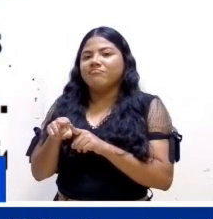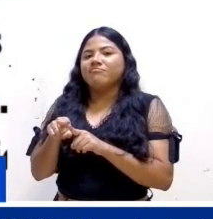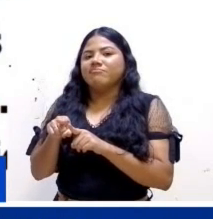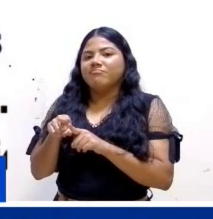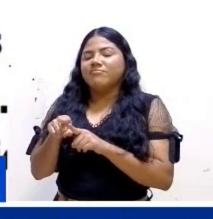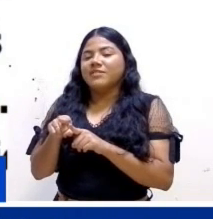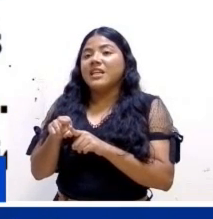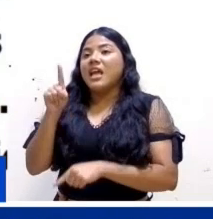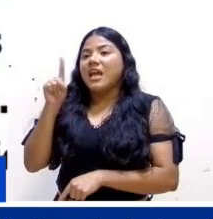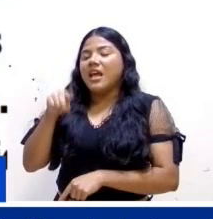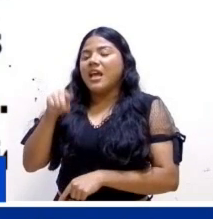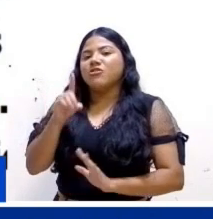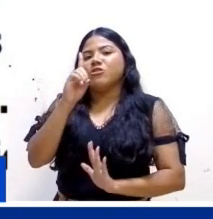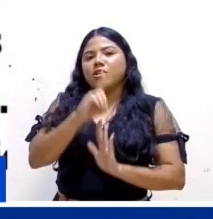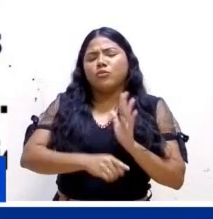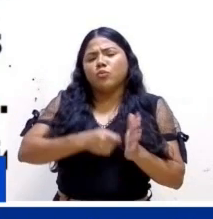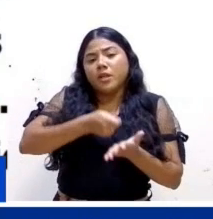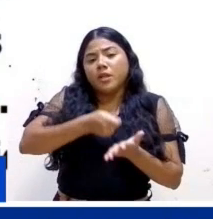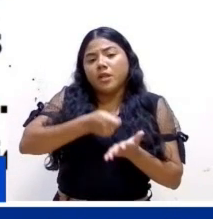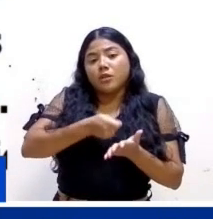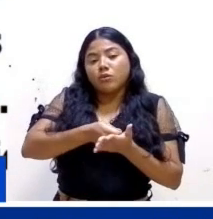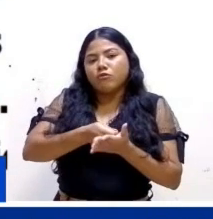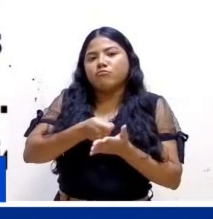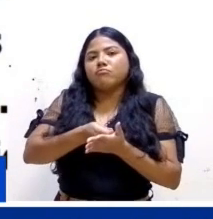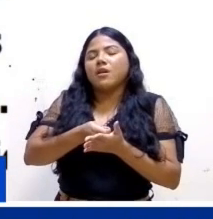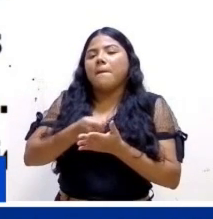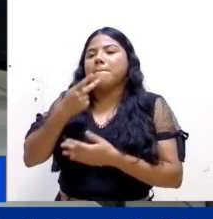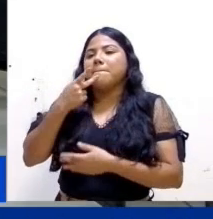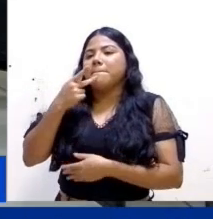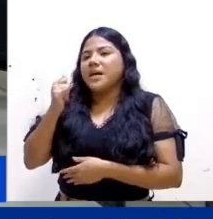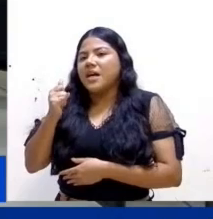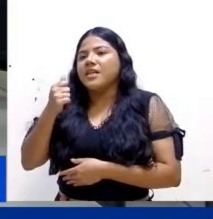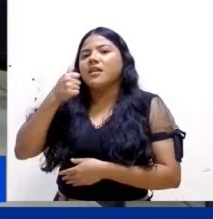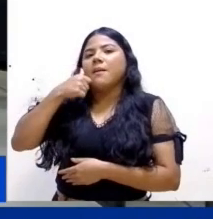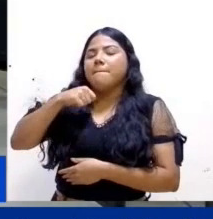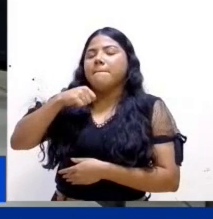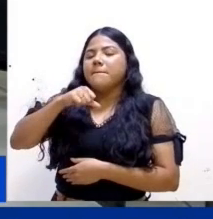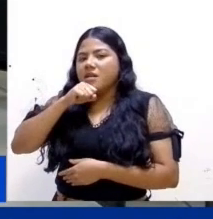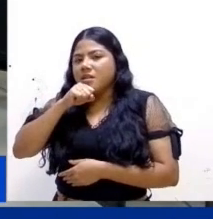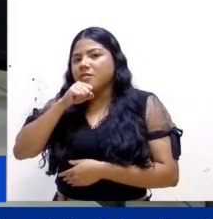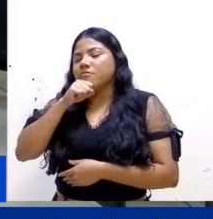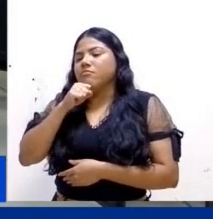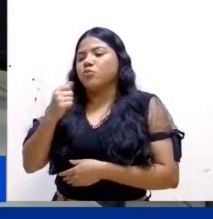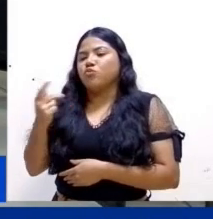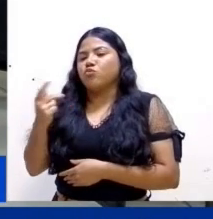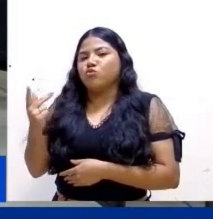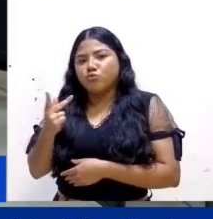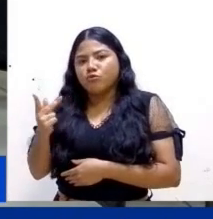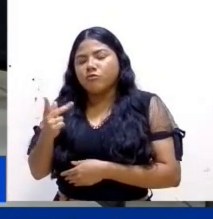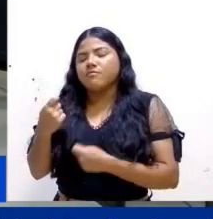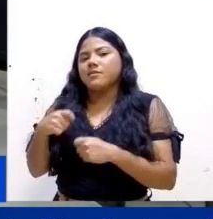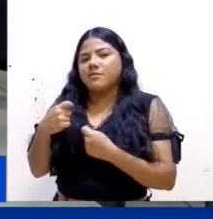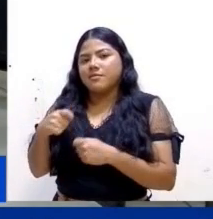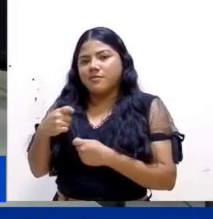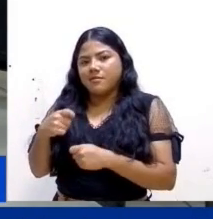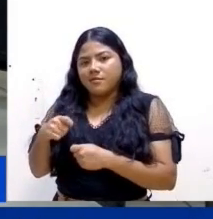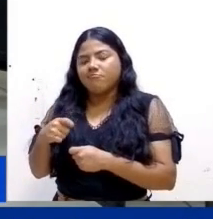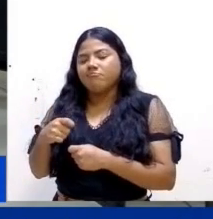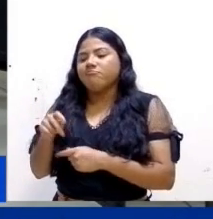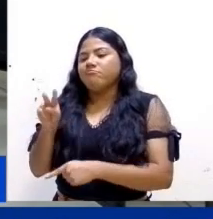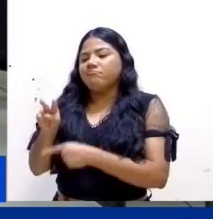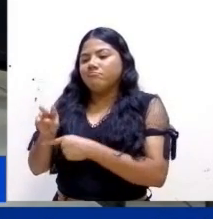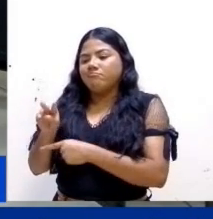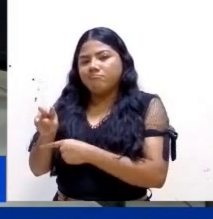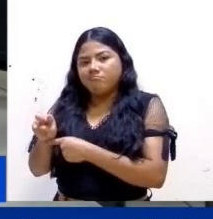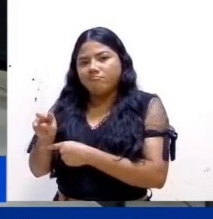título. Quais os direitos do filho tem paternidade reconhecida? Não só da mãe, do pai também. Imagem ampla do